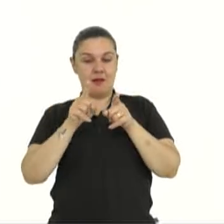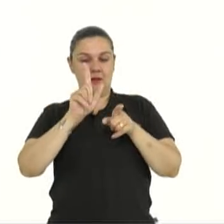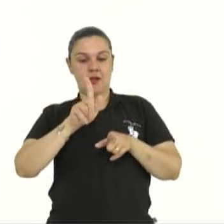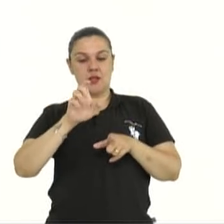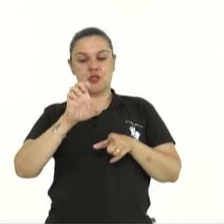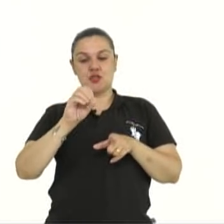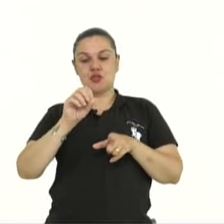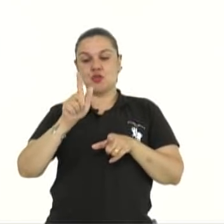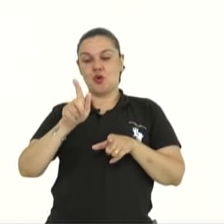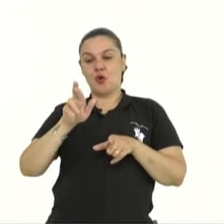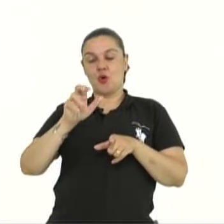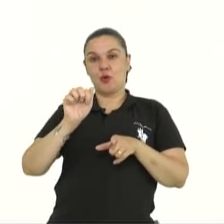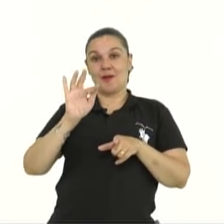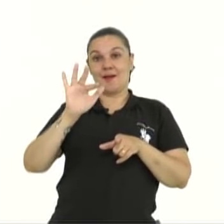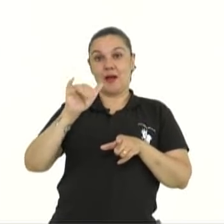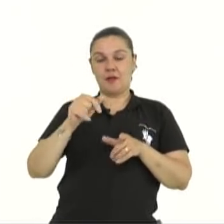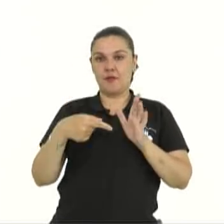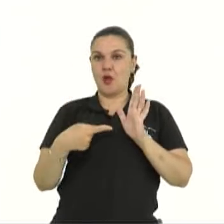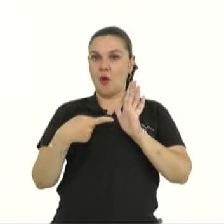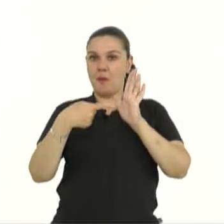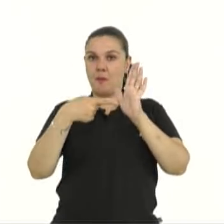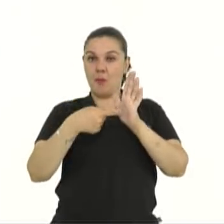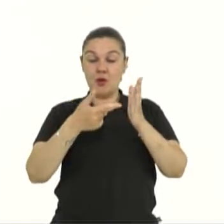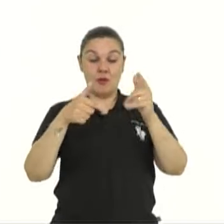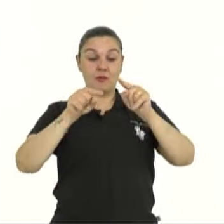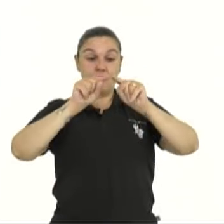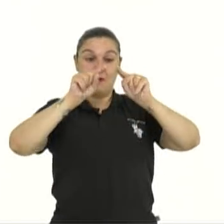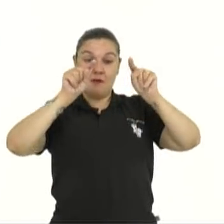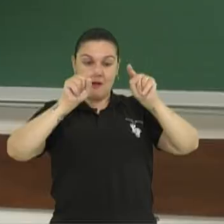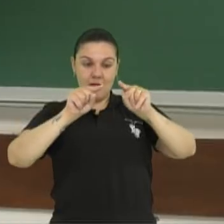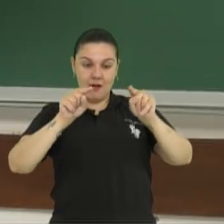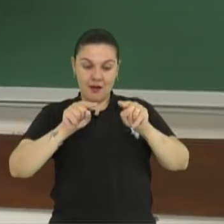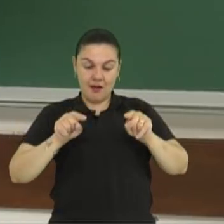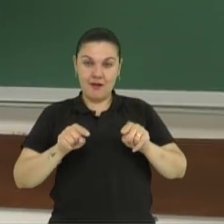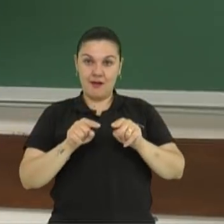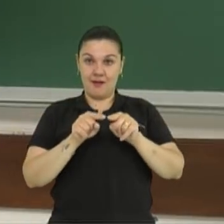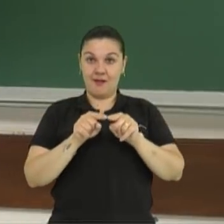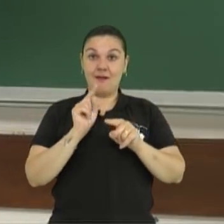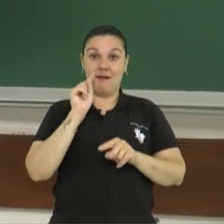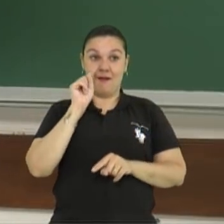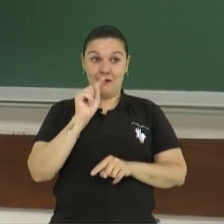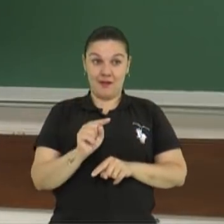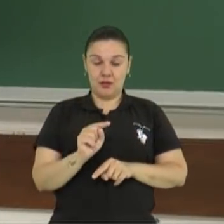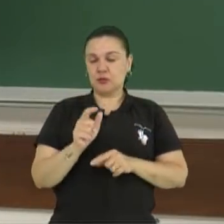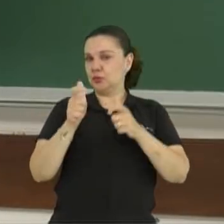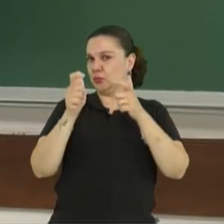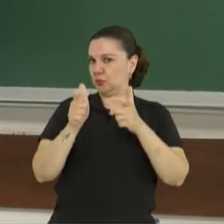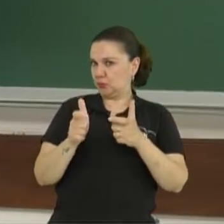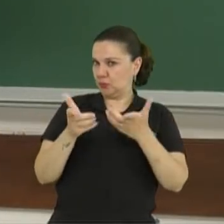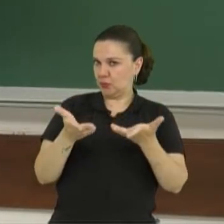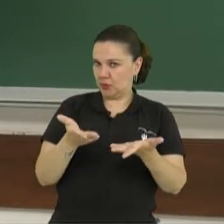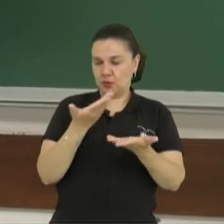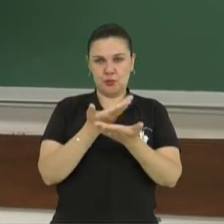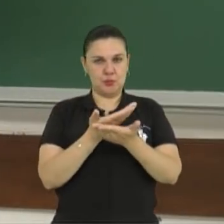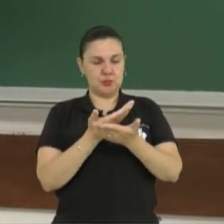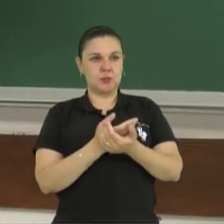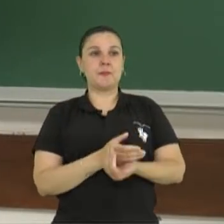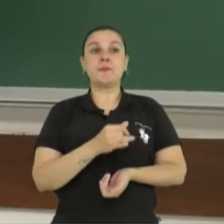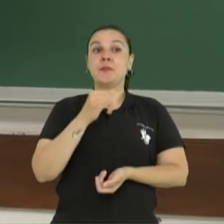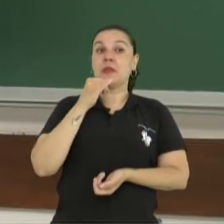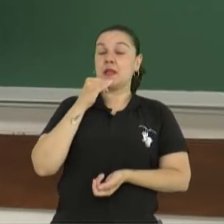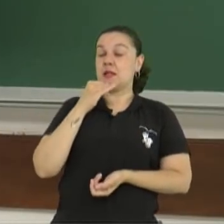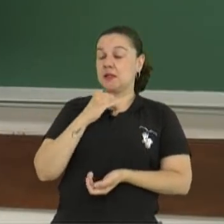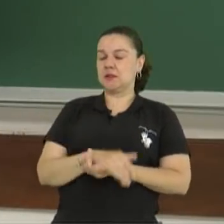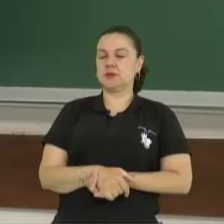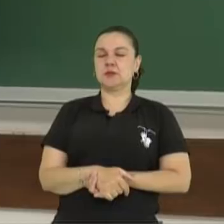escala geográfica corresponde à área de abrangência, tá? De um determinado estudo. Então, por